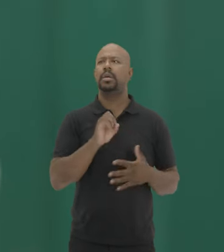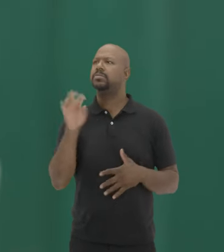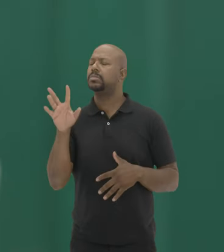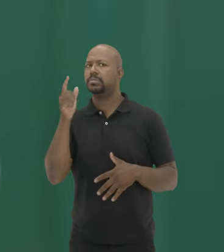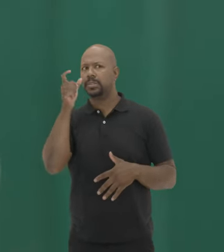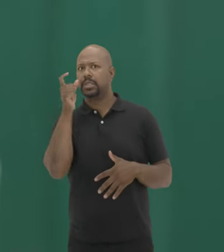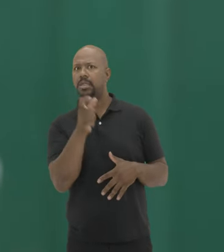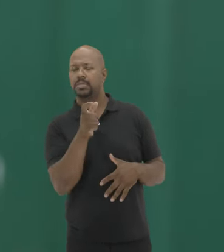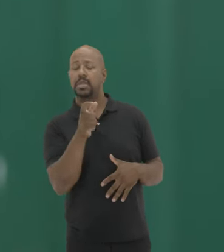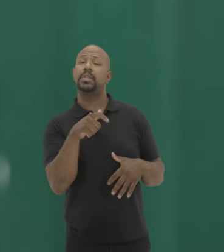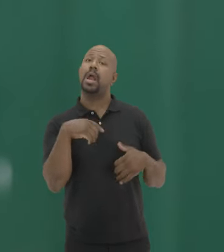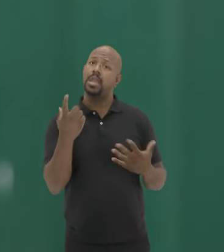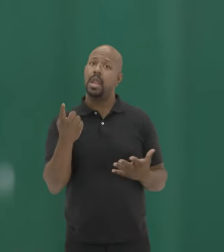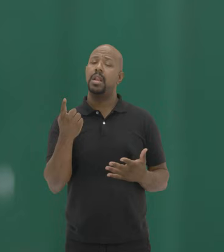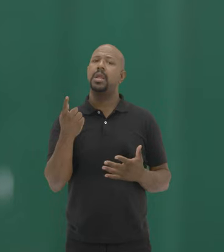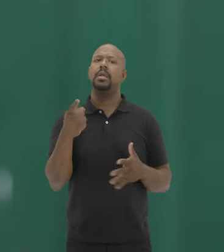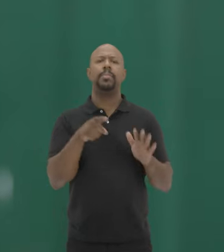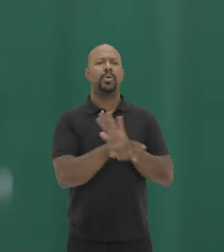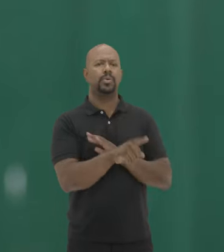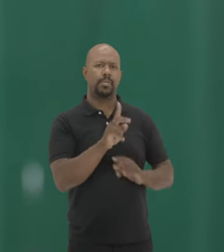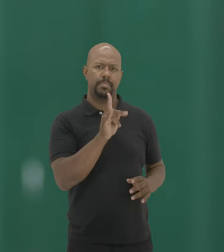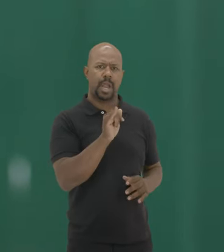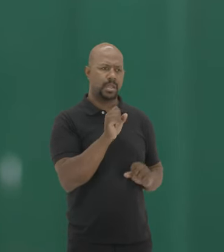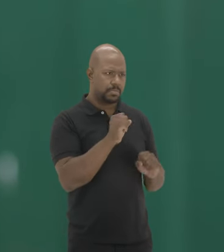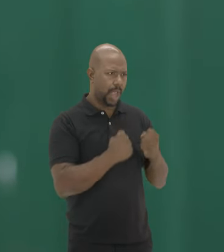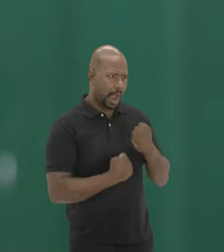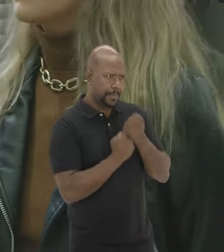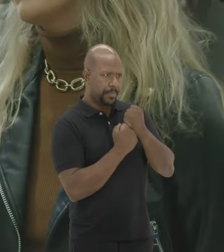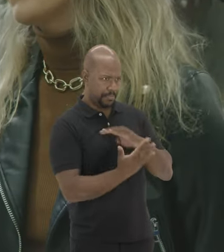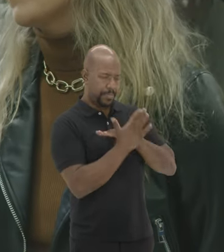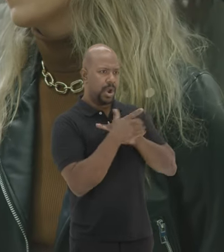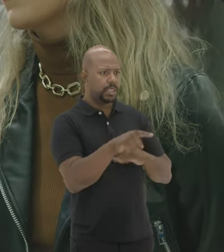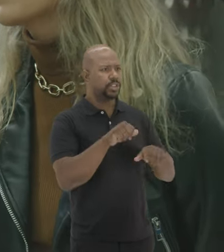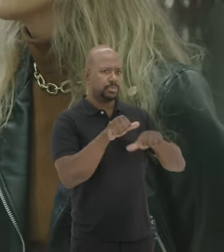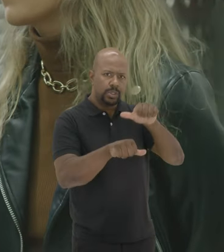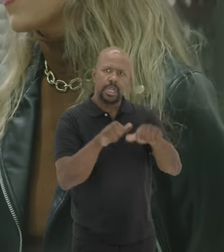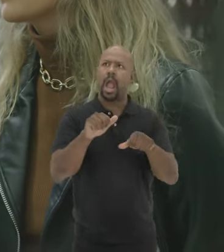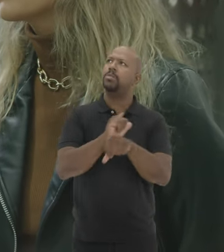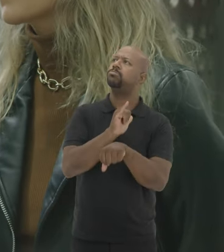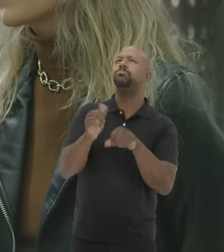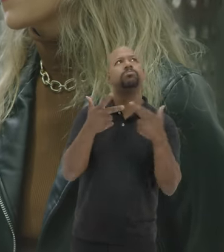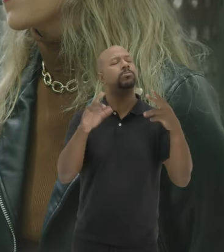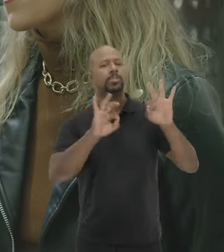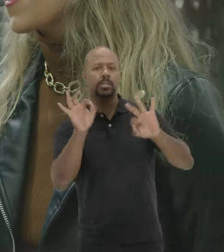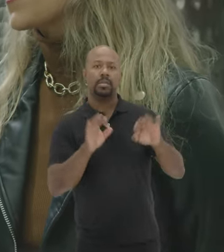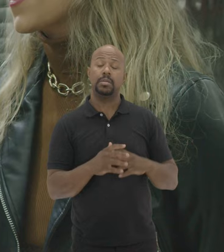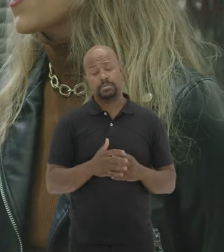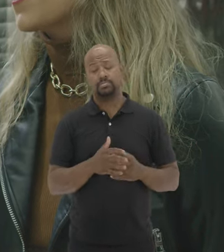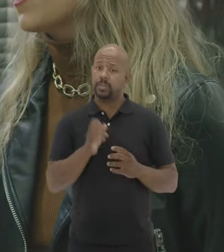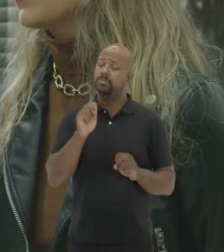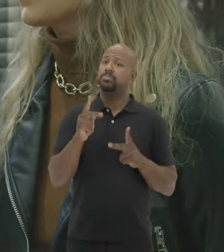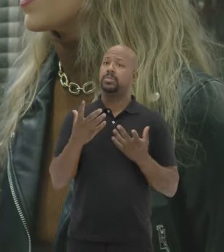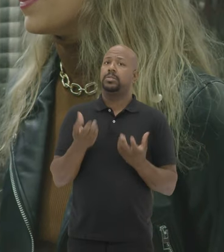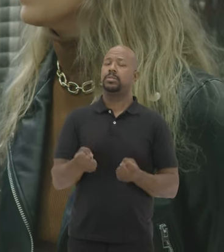ele se interessou. E daí ele chegou e perguntou se o pai apoiava ele de mudar as coisas e tal, assim, assim, a